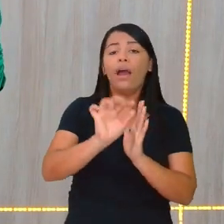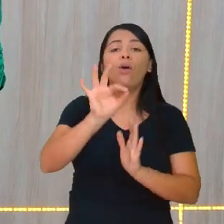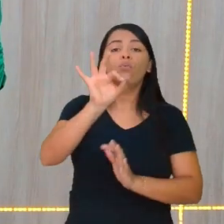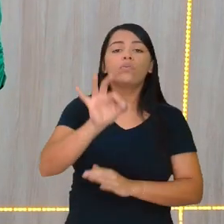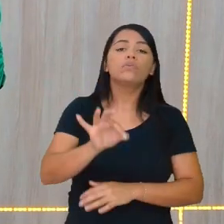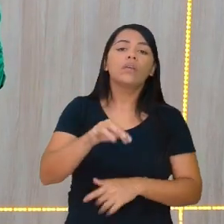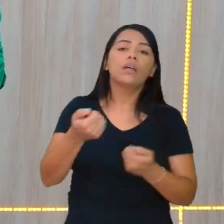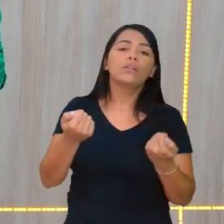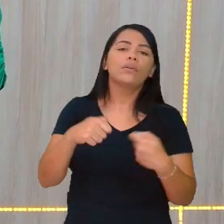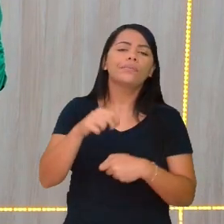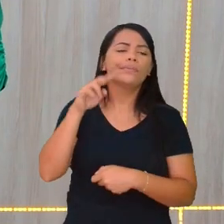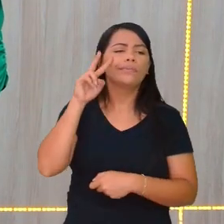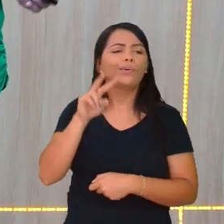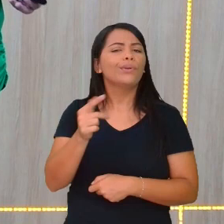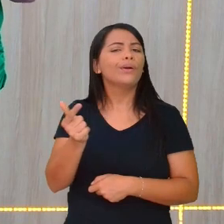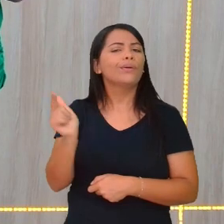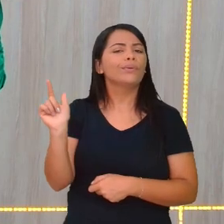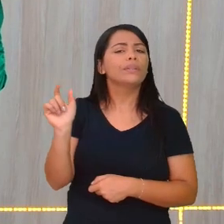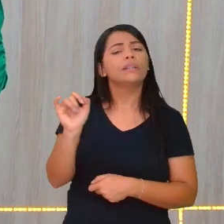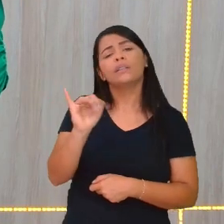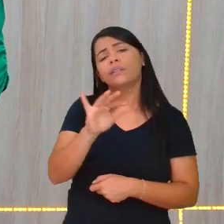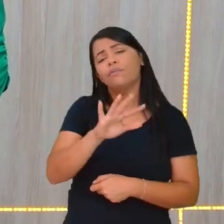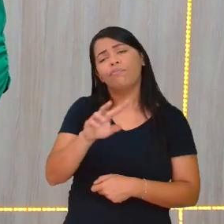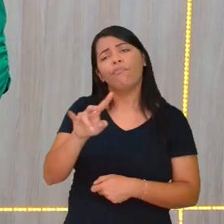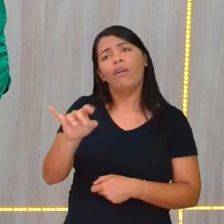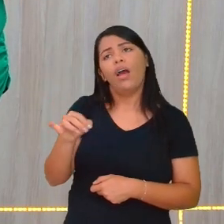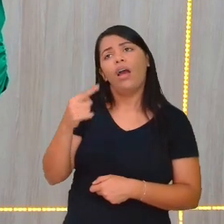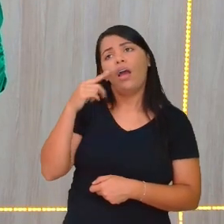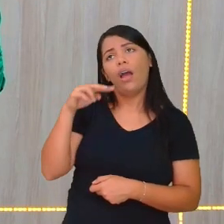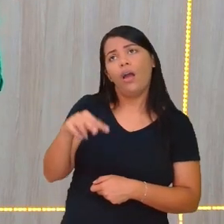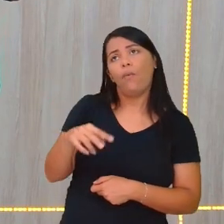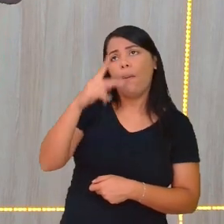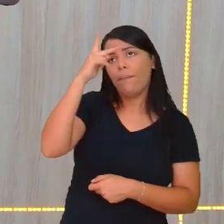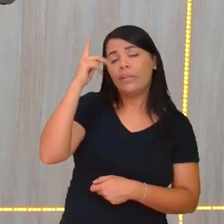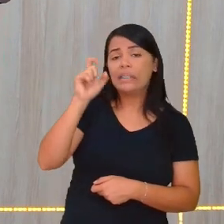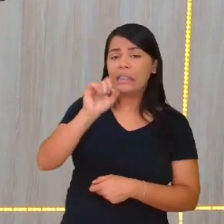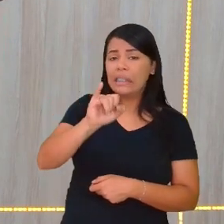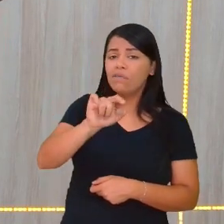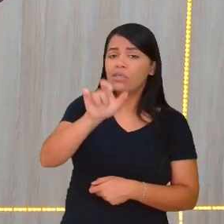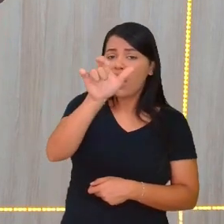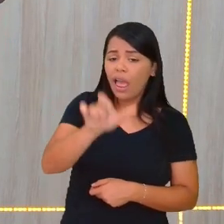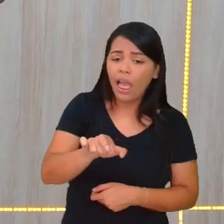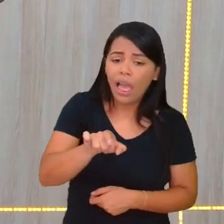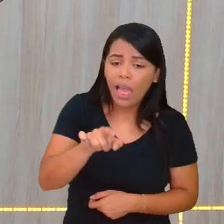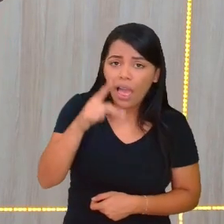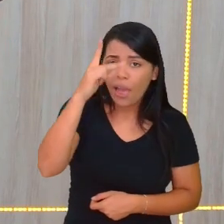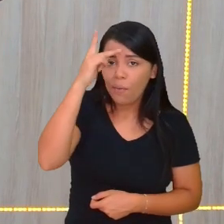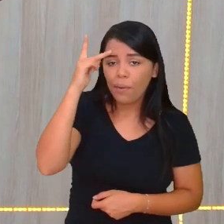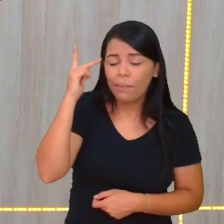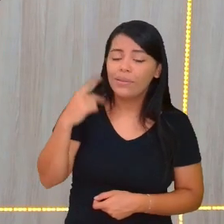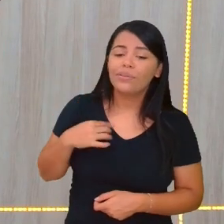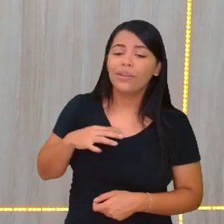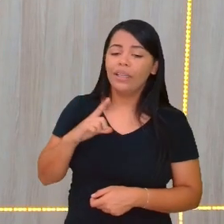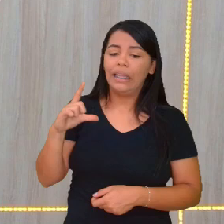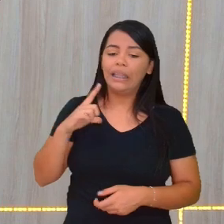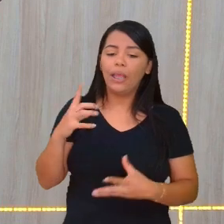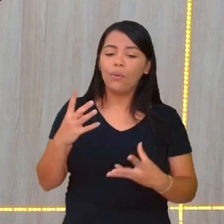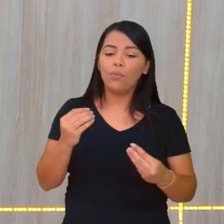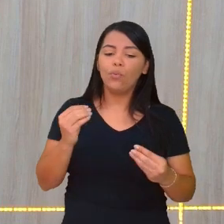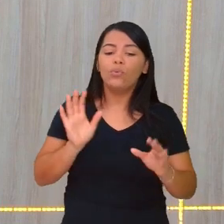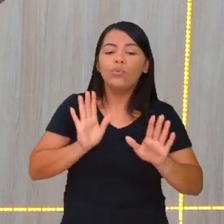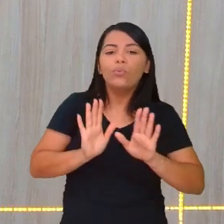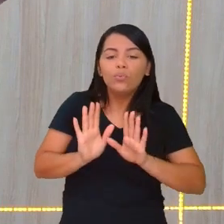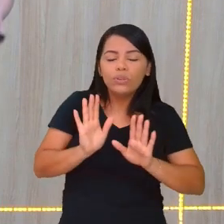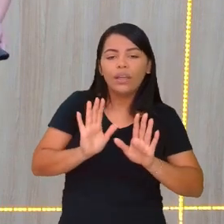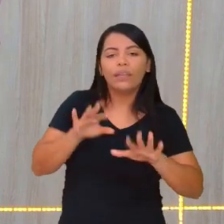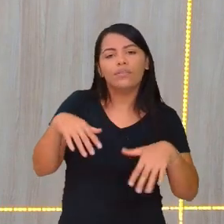Preciso olhar a outra. Se você for aquela pessoa muito cuidadosa, vai olhar a outra questão. Mas